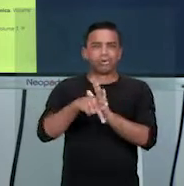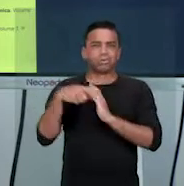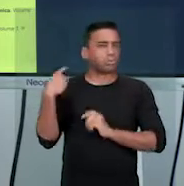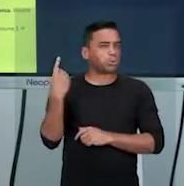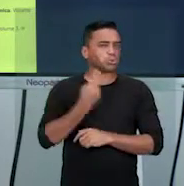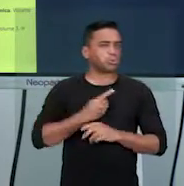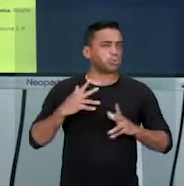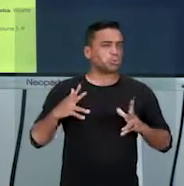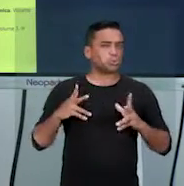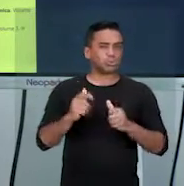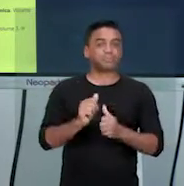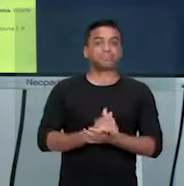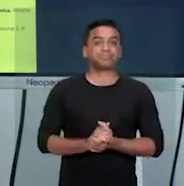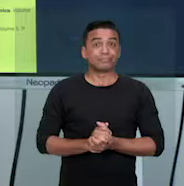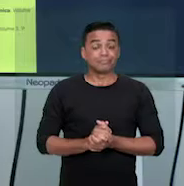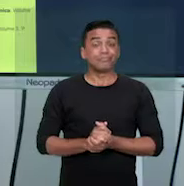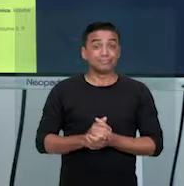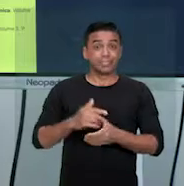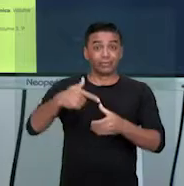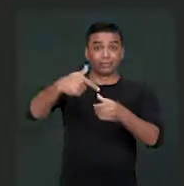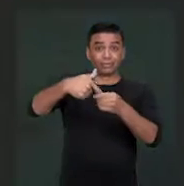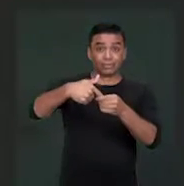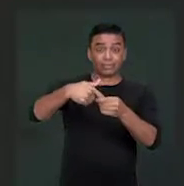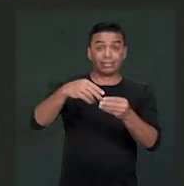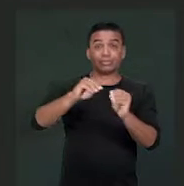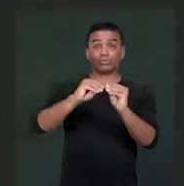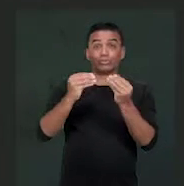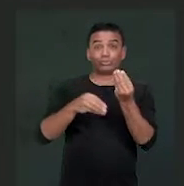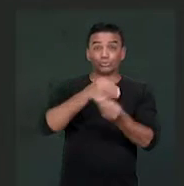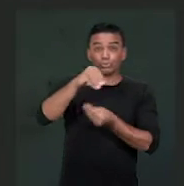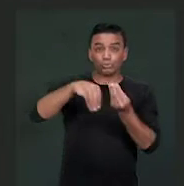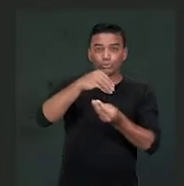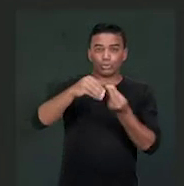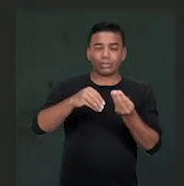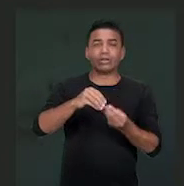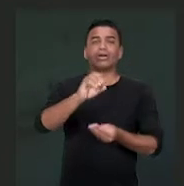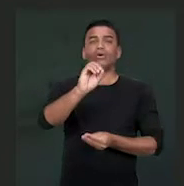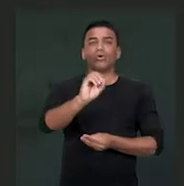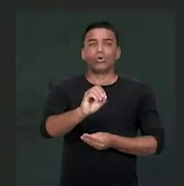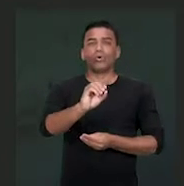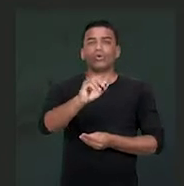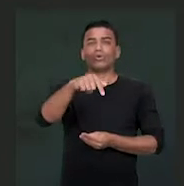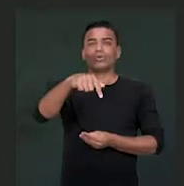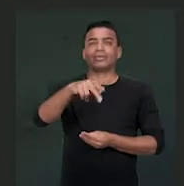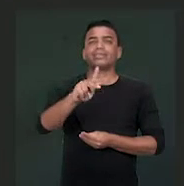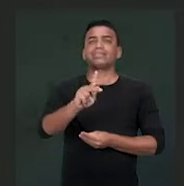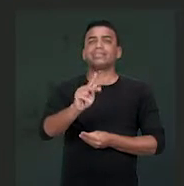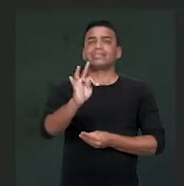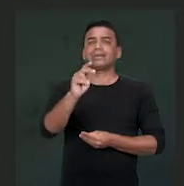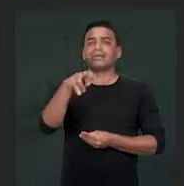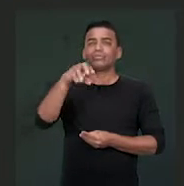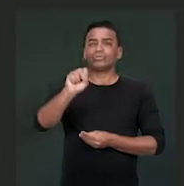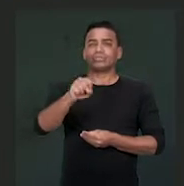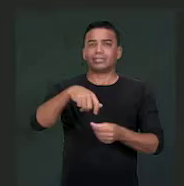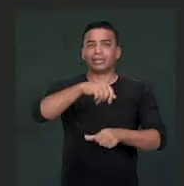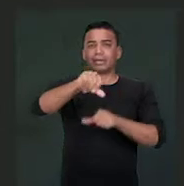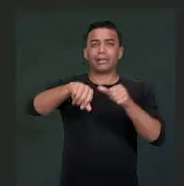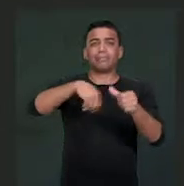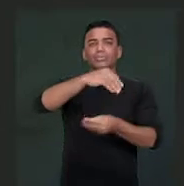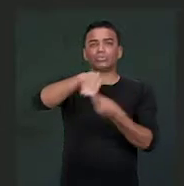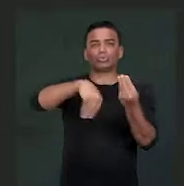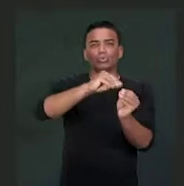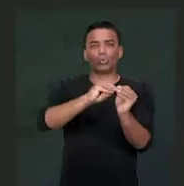veículos, nada mais é do que uma mistura de octanos que veio da mistura do petróleo, que normalmente é feito só